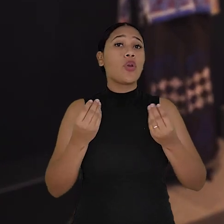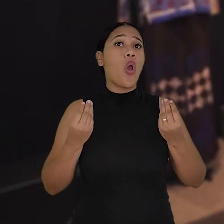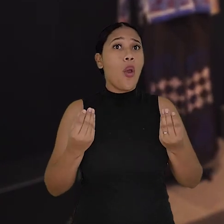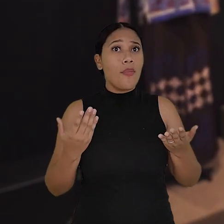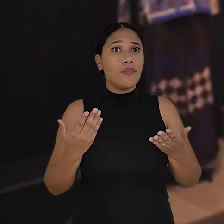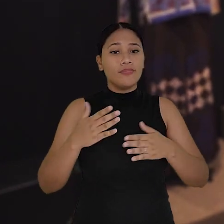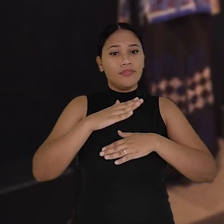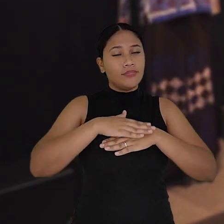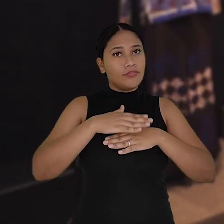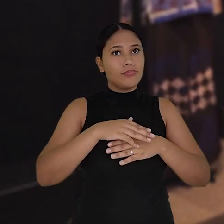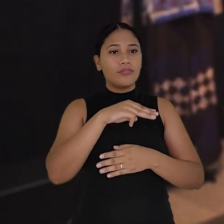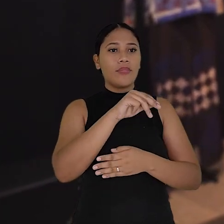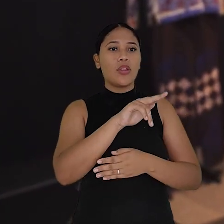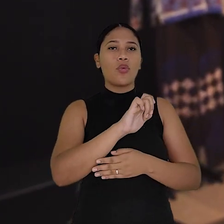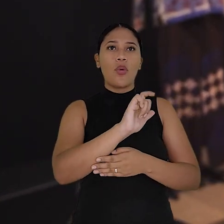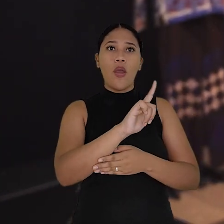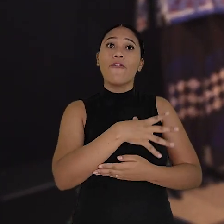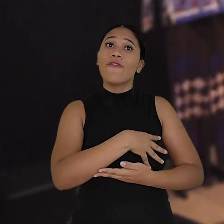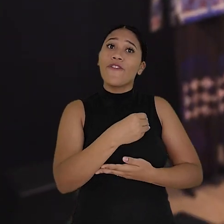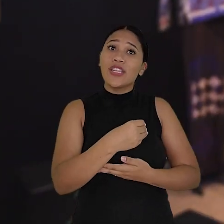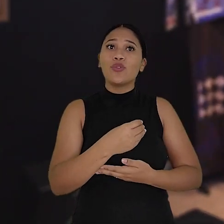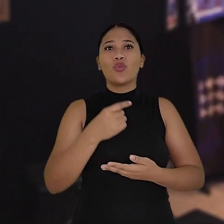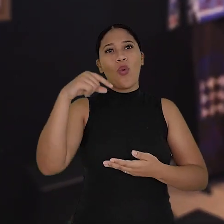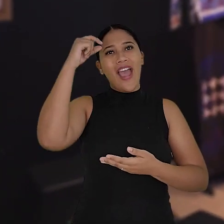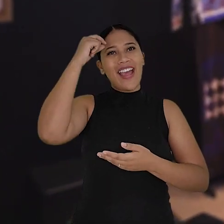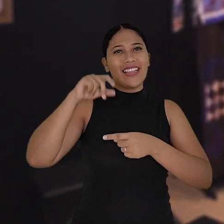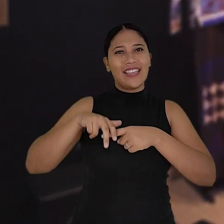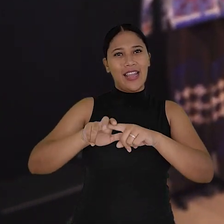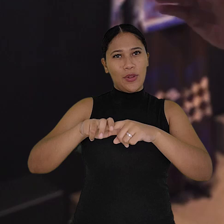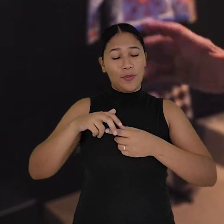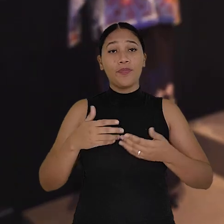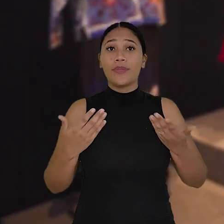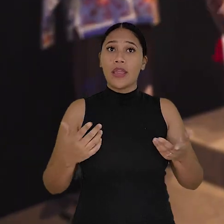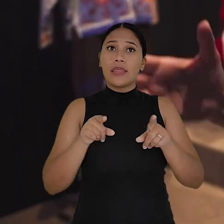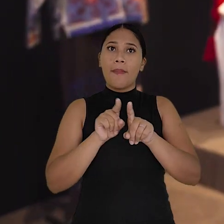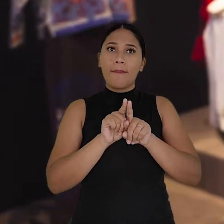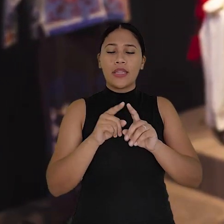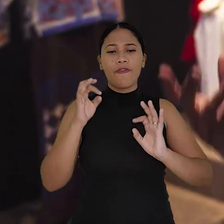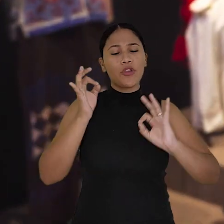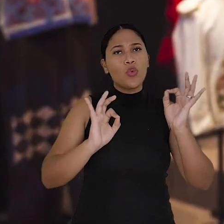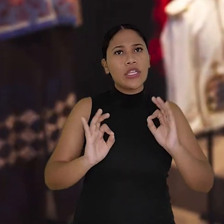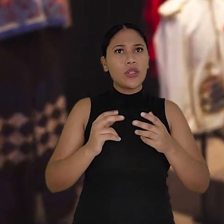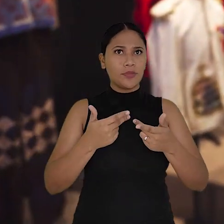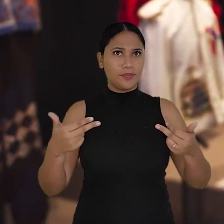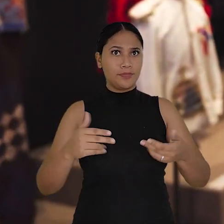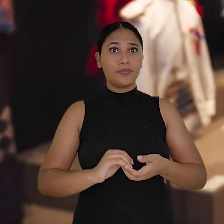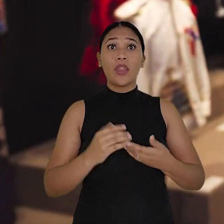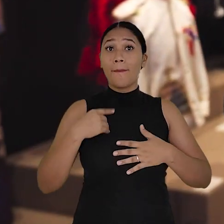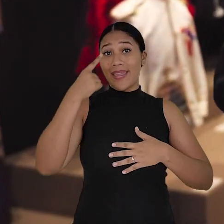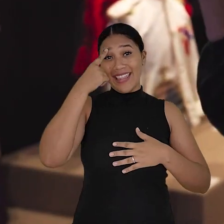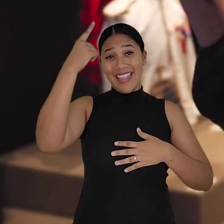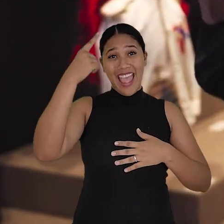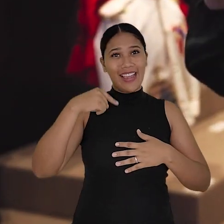feitos pelo Manuel Dantas Suassuna, que era o filho de Ariano, tá? E os figurinos e os cenários. Então, a